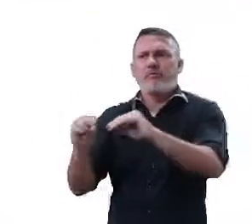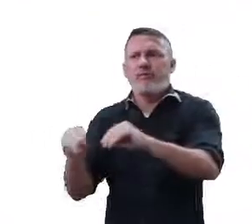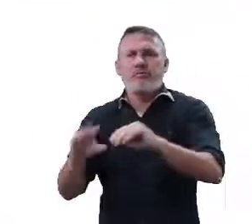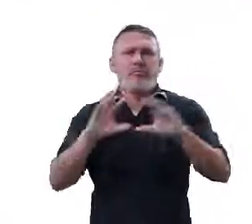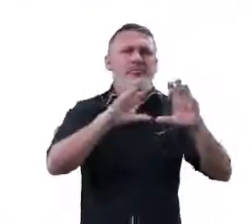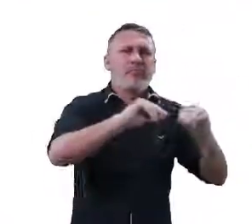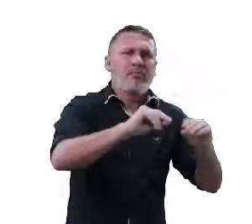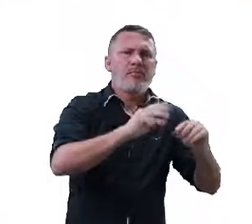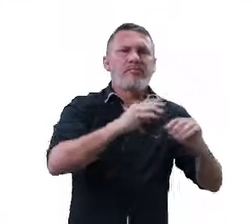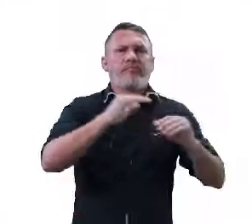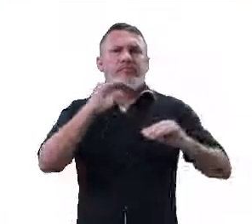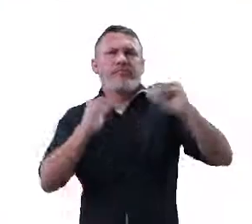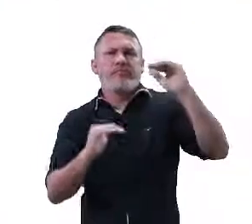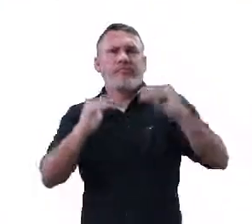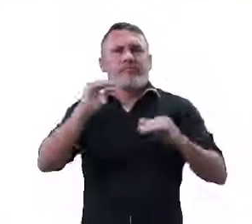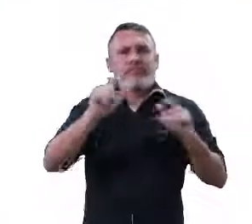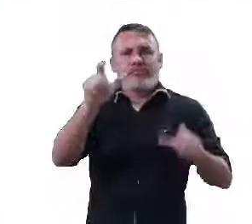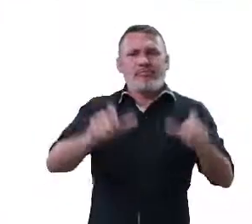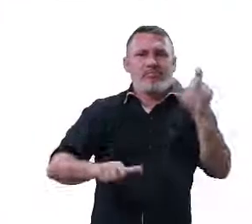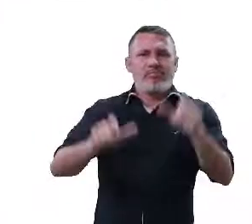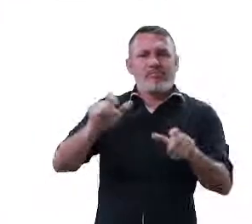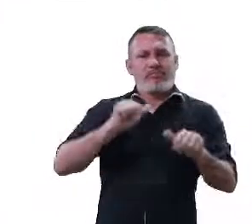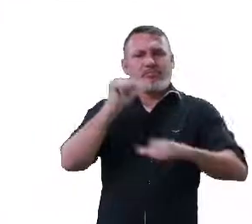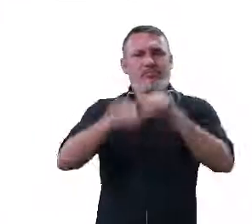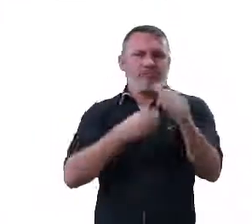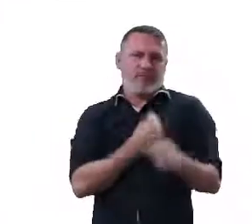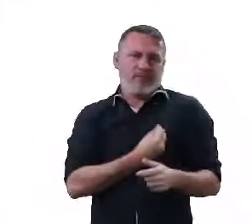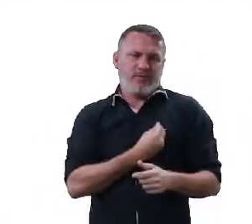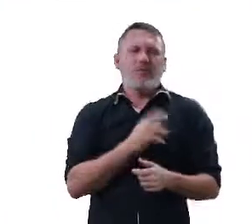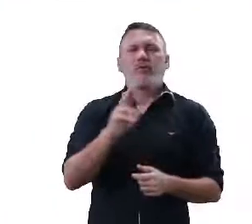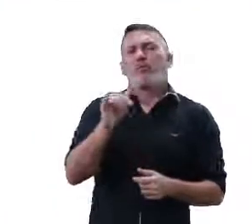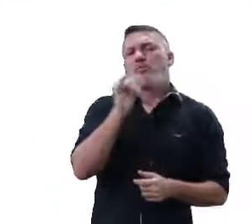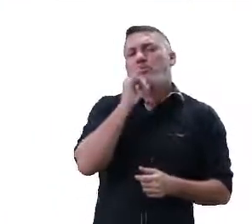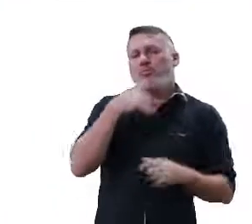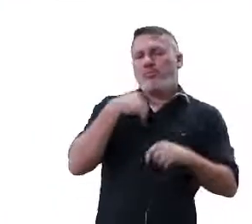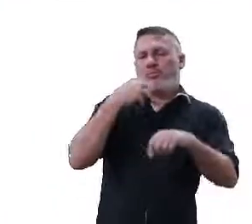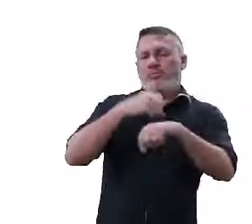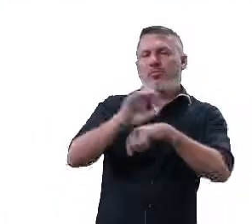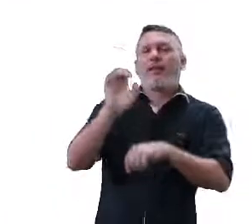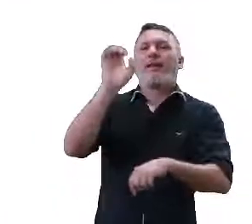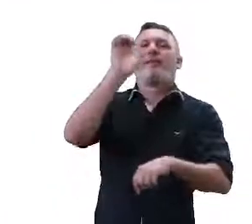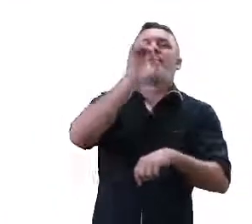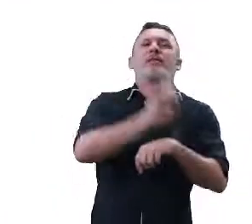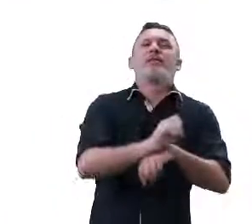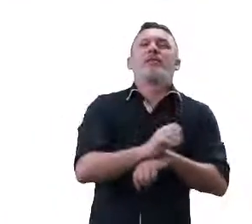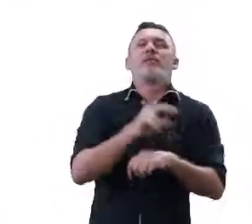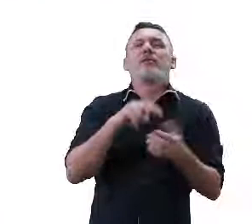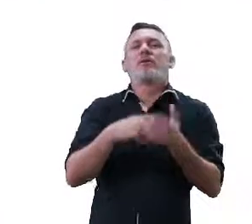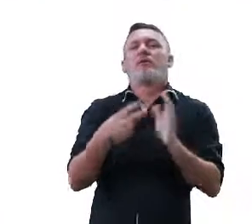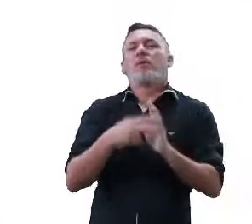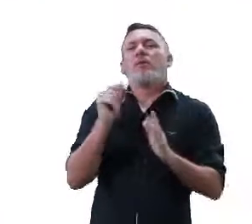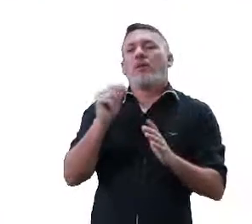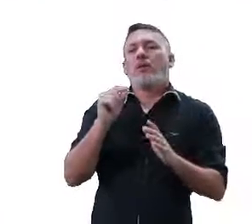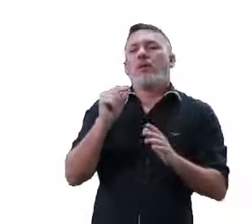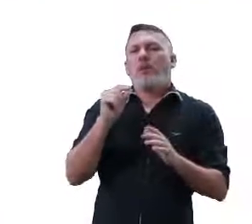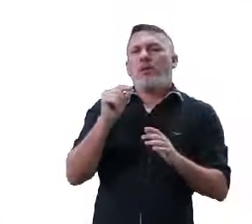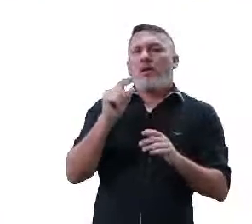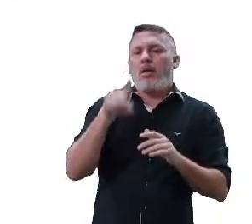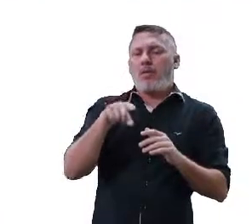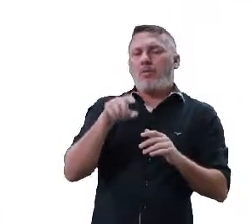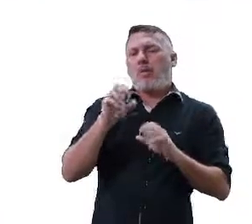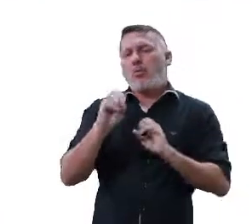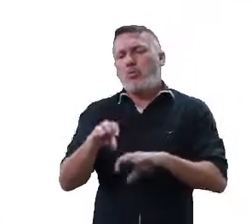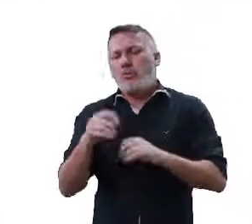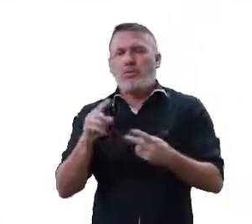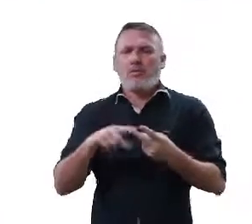dos indivíduos. Tá? Então, por exemplo, quando eu falo Estado, eu posso estar me referindo à educação, posso